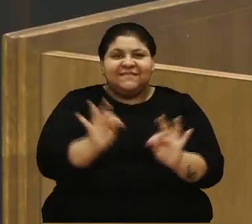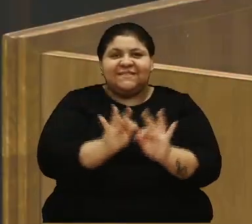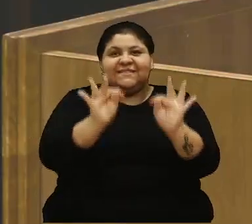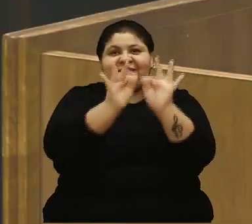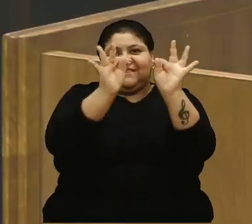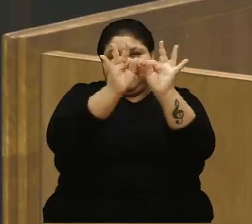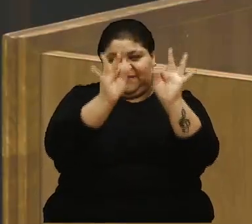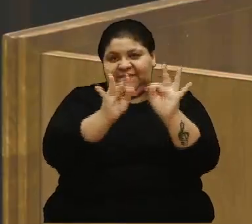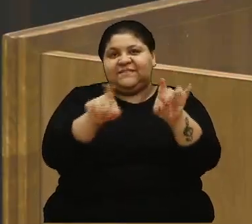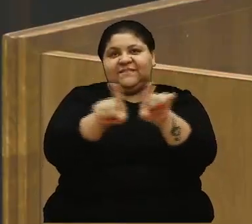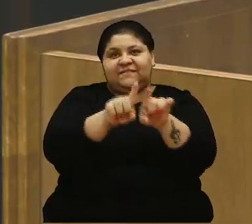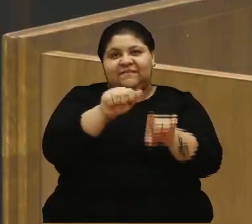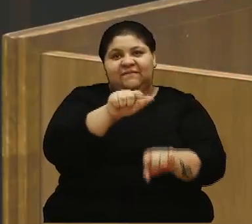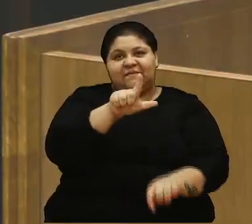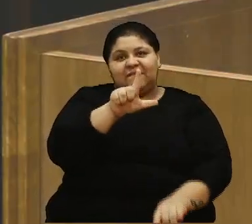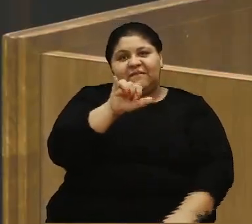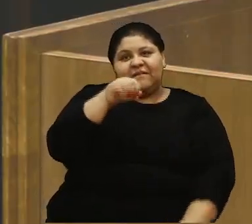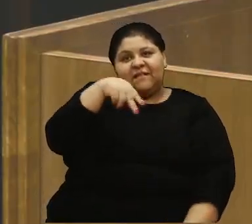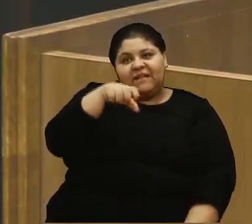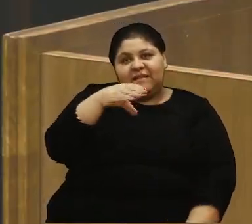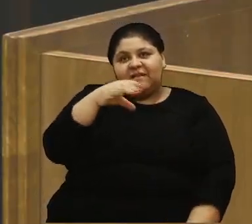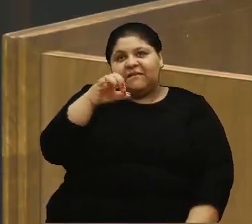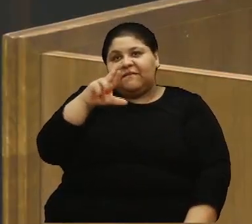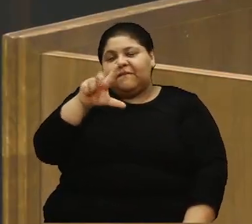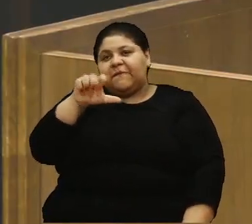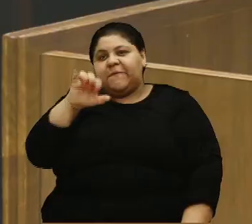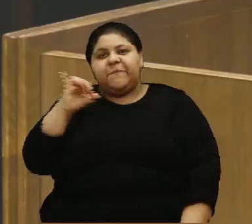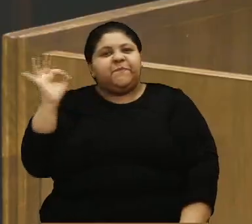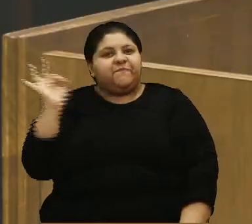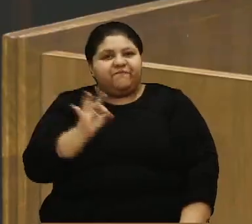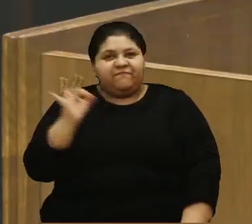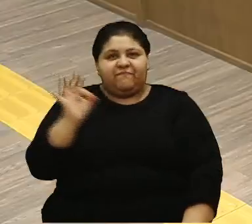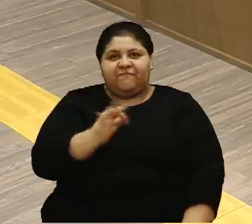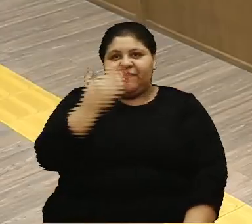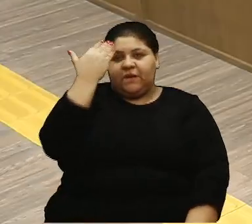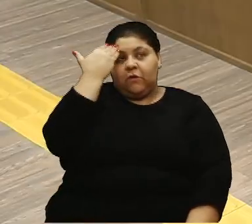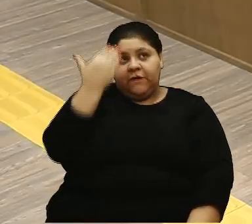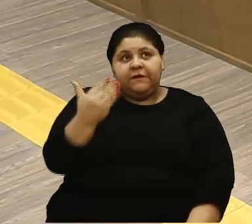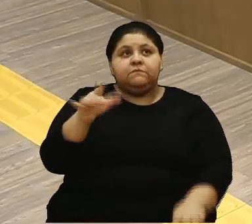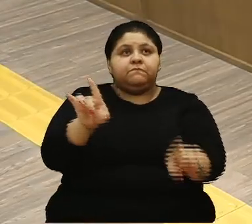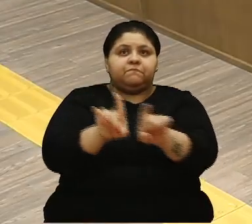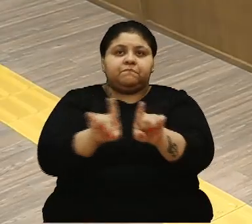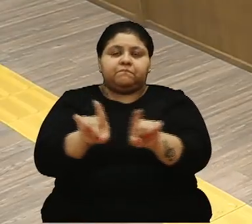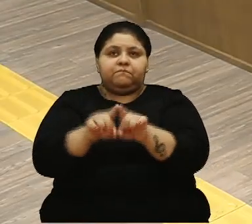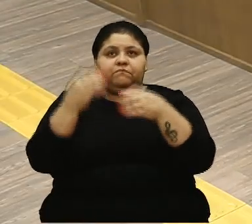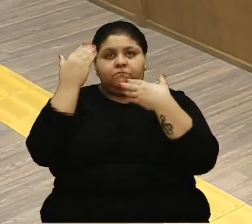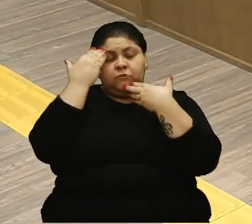fecha aspas, Aline e a Cirlei, muito obrigada. Foi simplesmente sensacional. Muito obrigada. Obrigado, vereadora Marisol Santos.